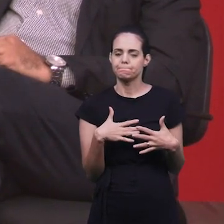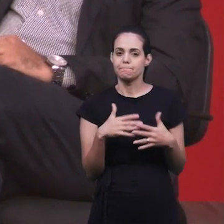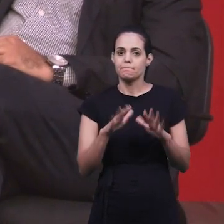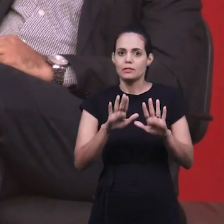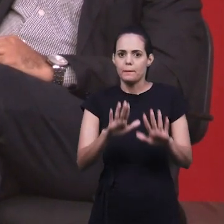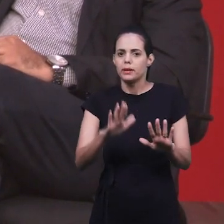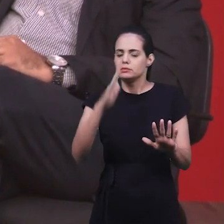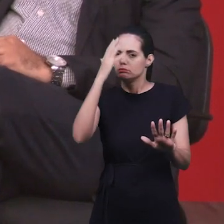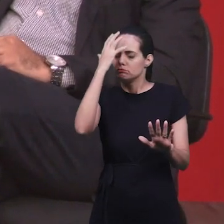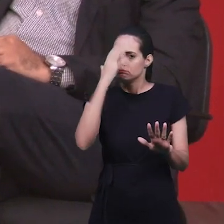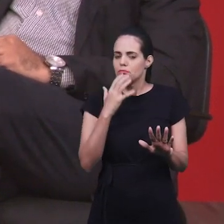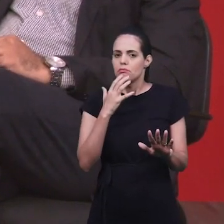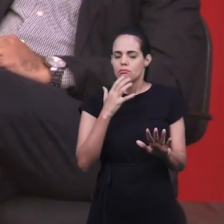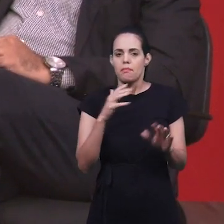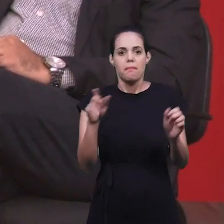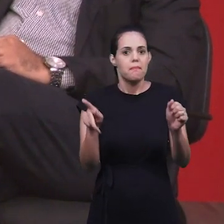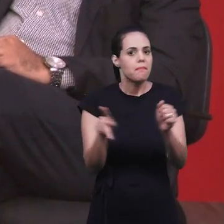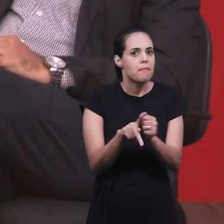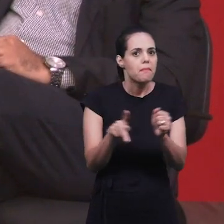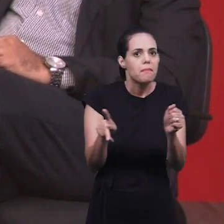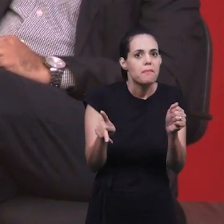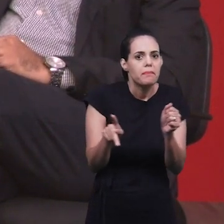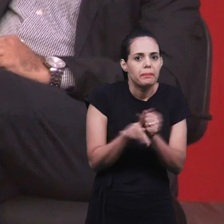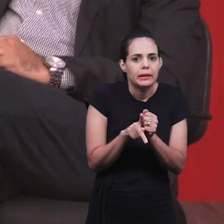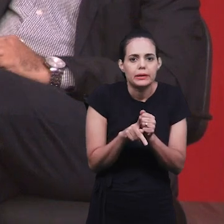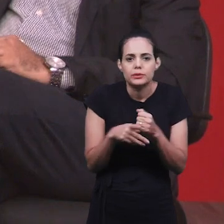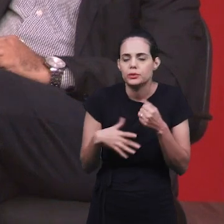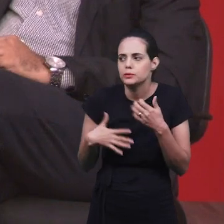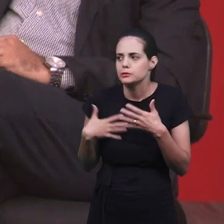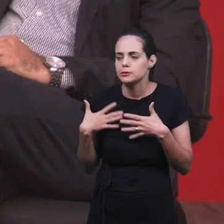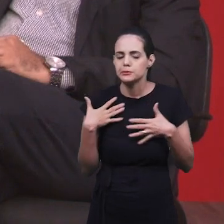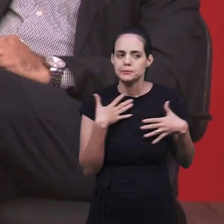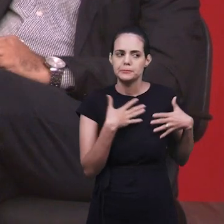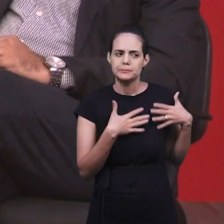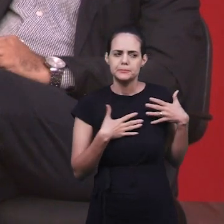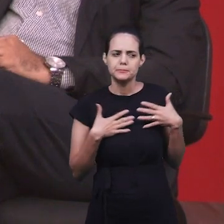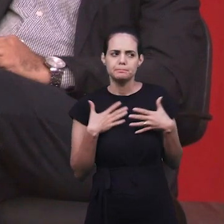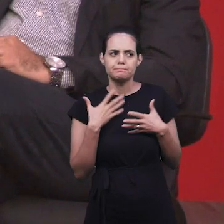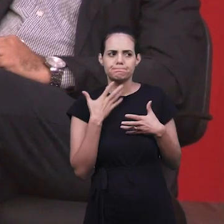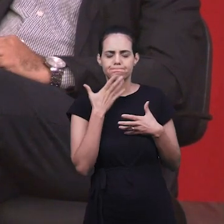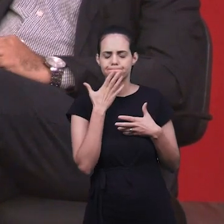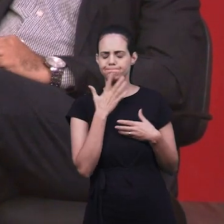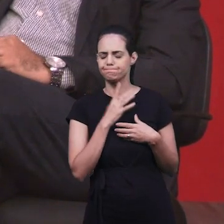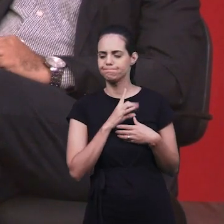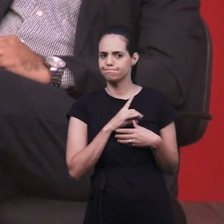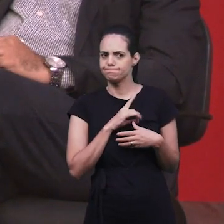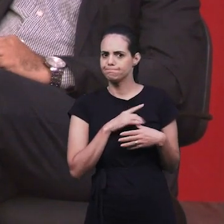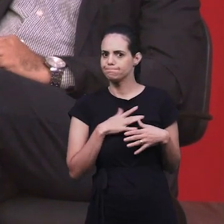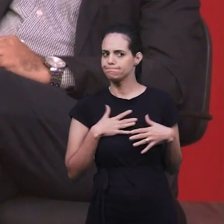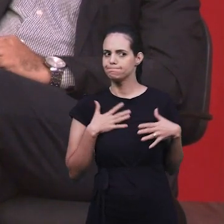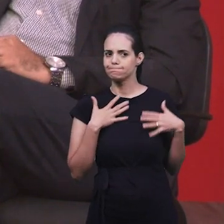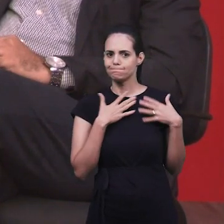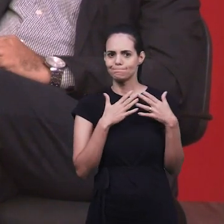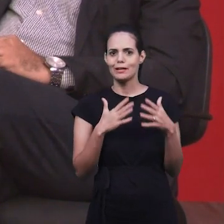ali, mas a coisa estava tão séria que o próprio Pedro estava ali receoso, e logo Pedro,